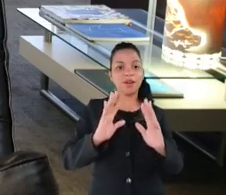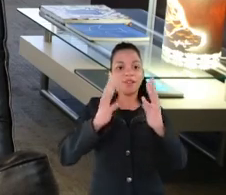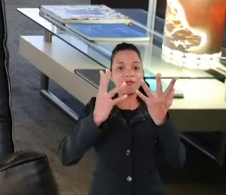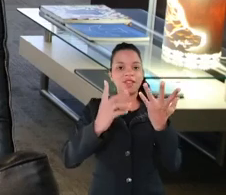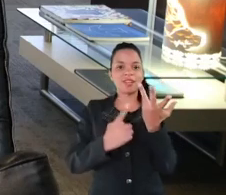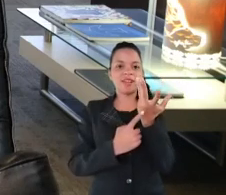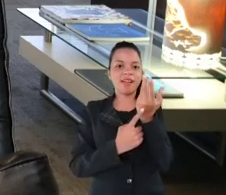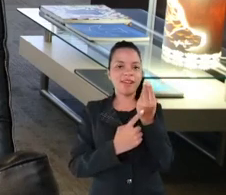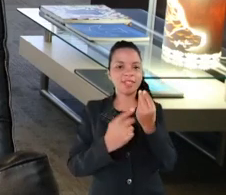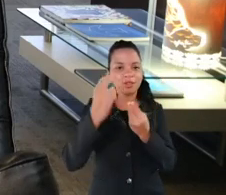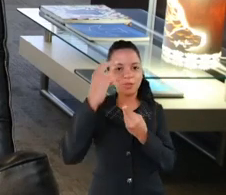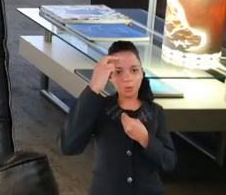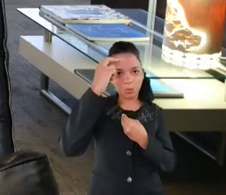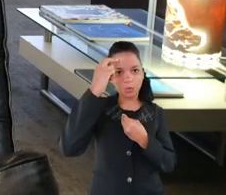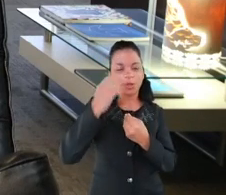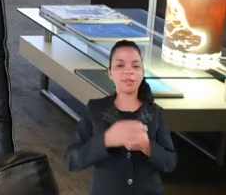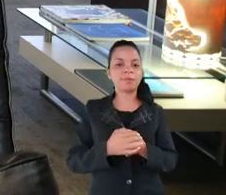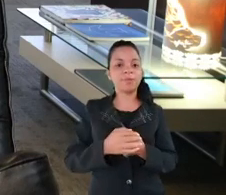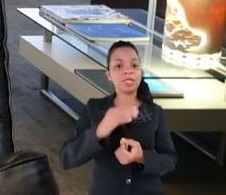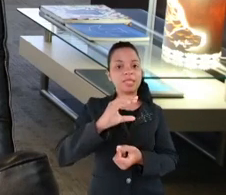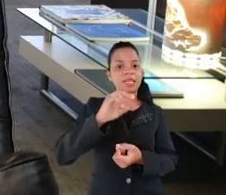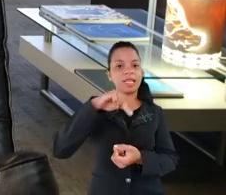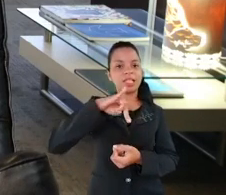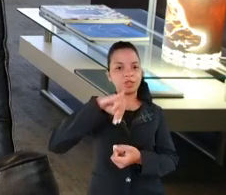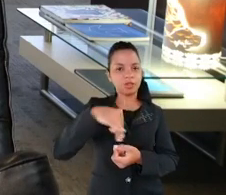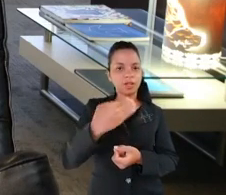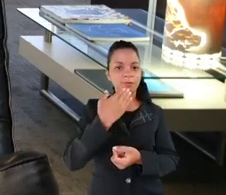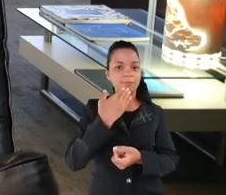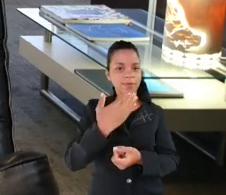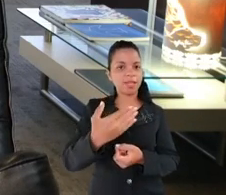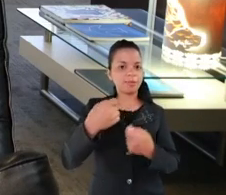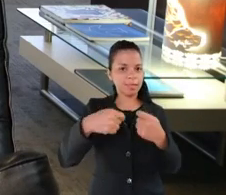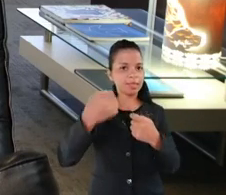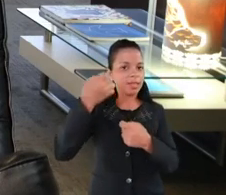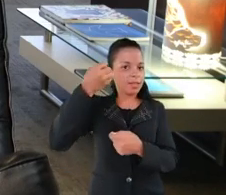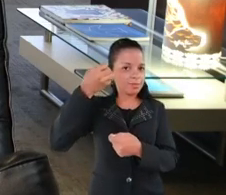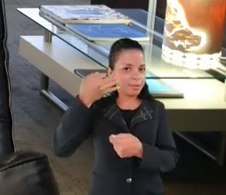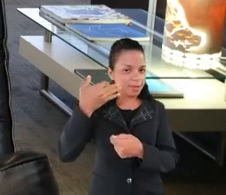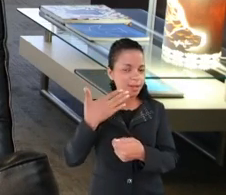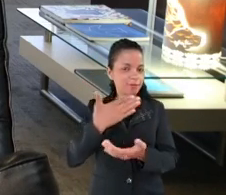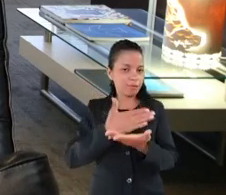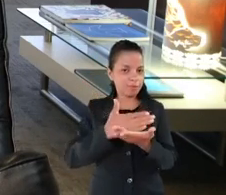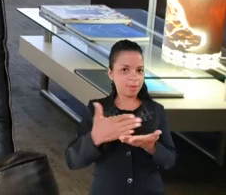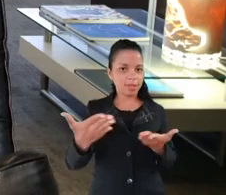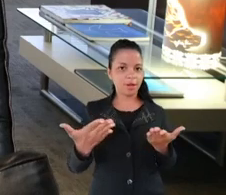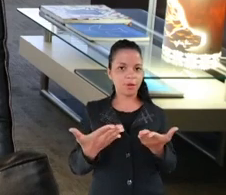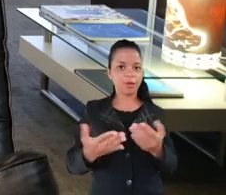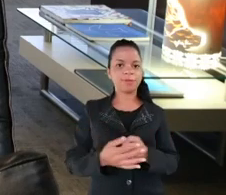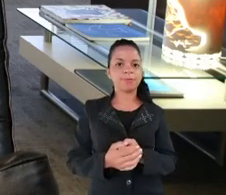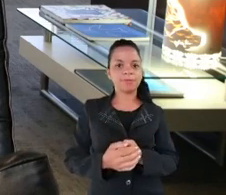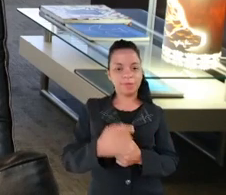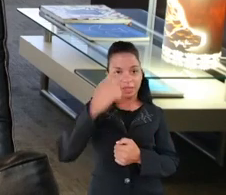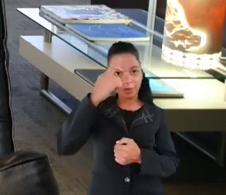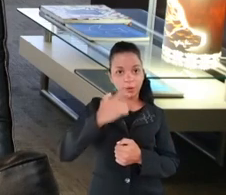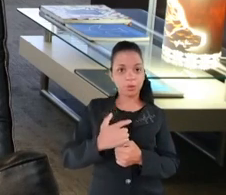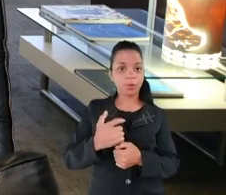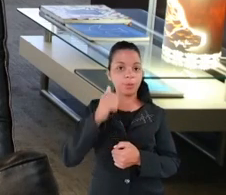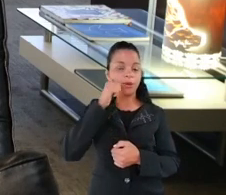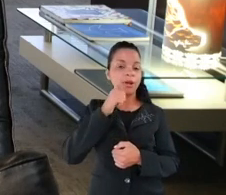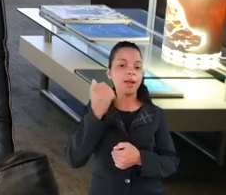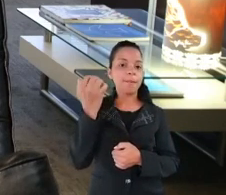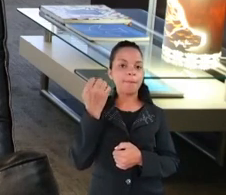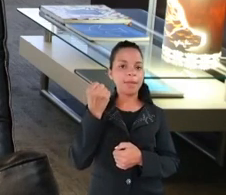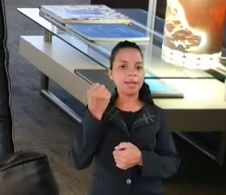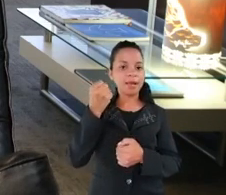e cultura. Conforme recomendação do CNJ, eu farei agora a minha audiodescrição. Eu sou branca, tenho cabelos